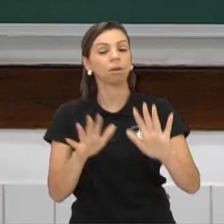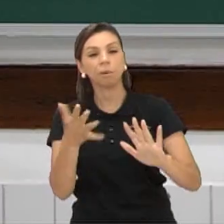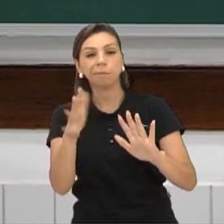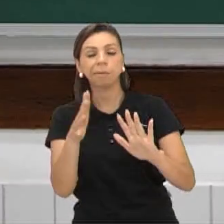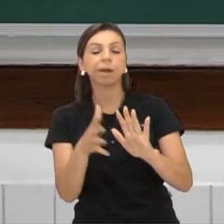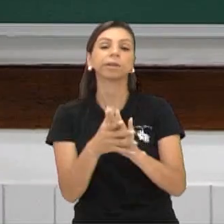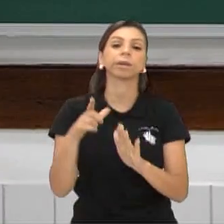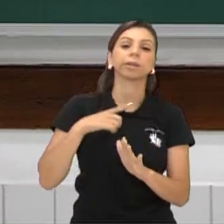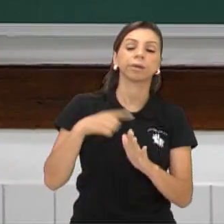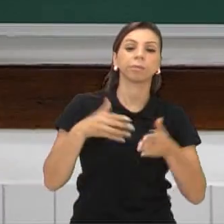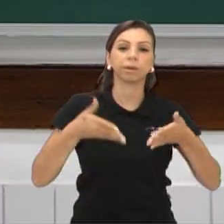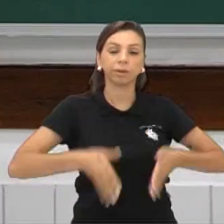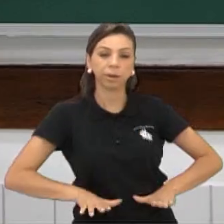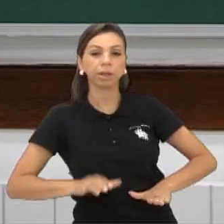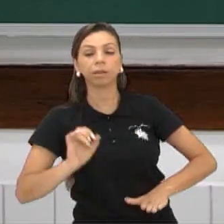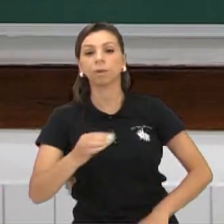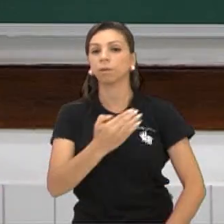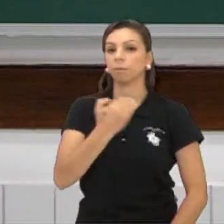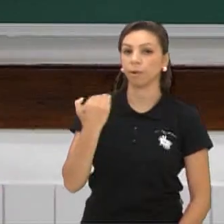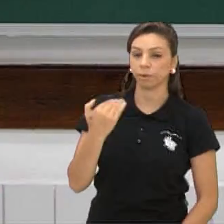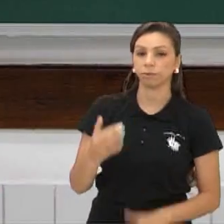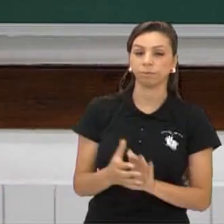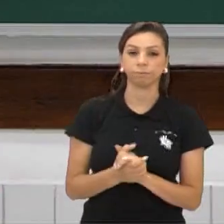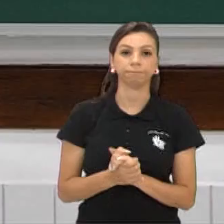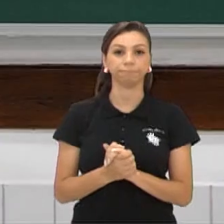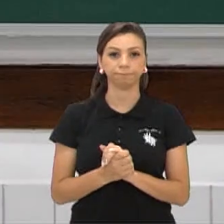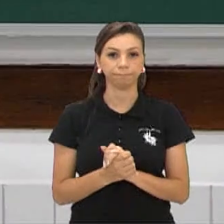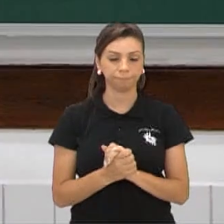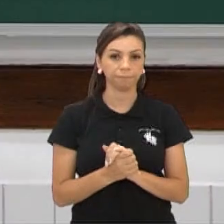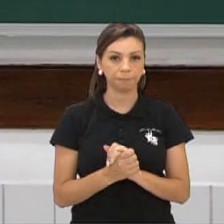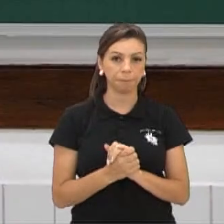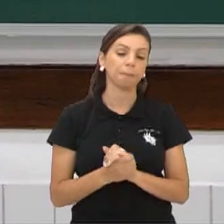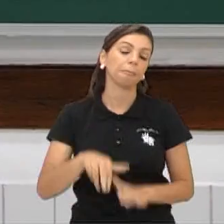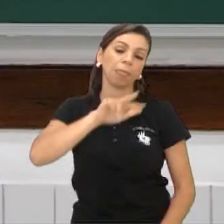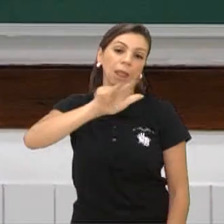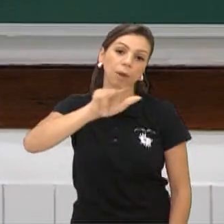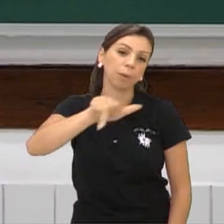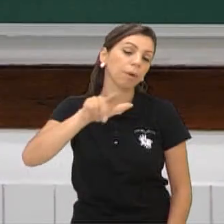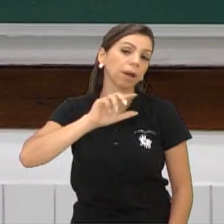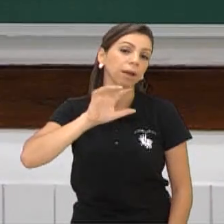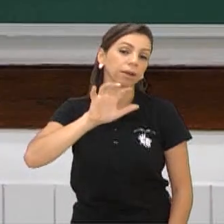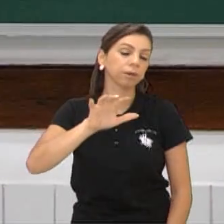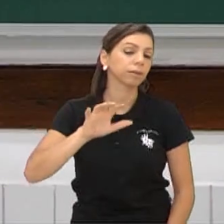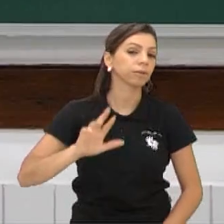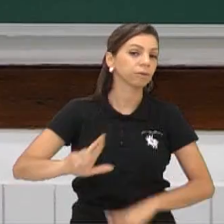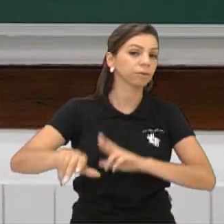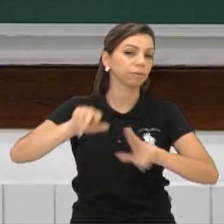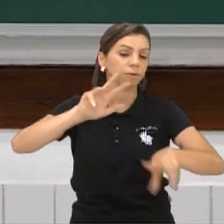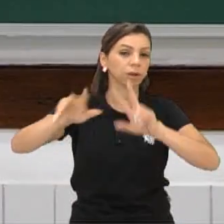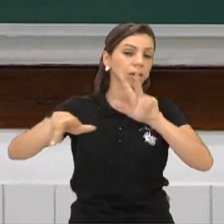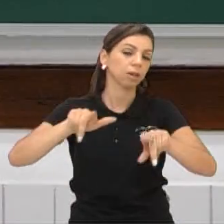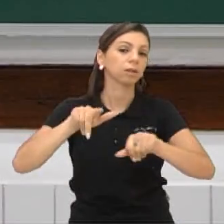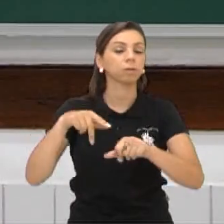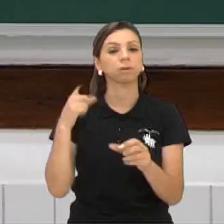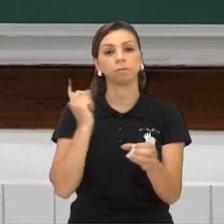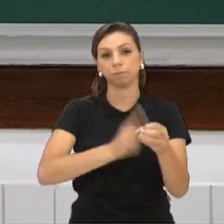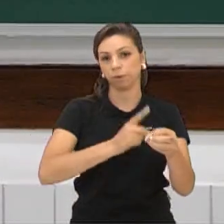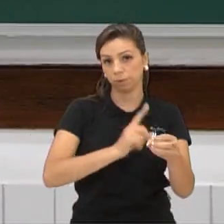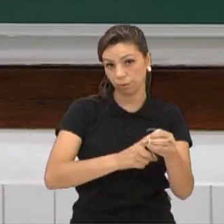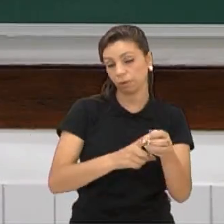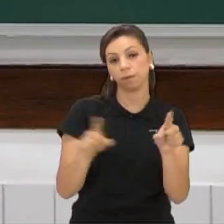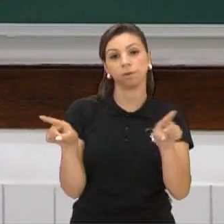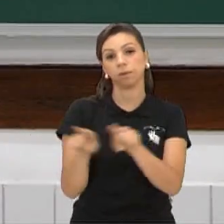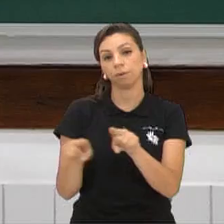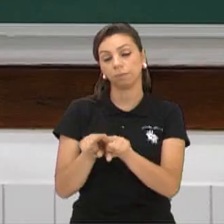taxa de natalidade e taxa de mortalidade. E que, não diferente dos demais municípios e também não diferente